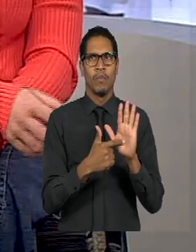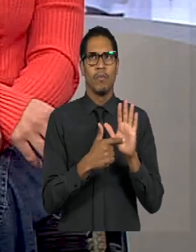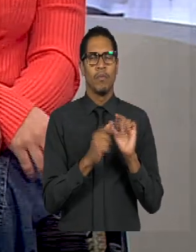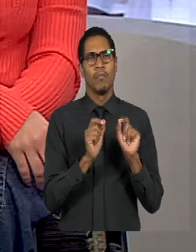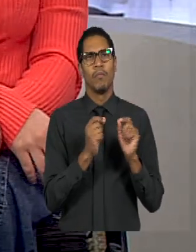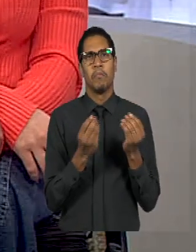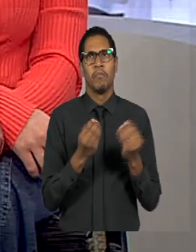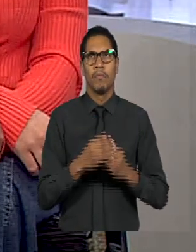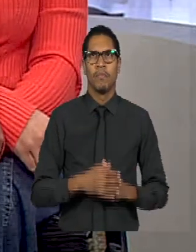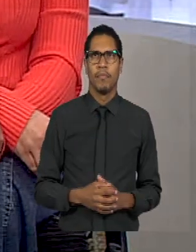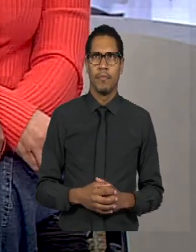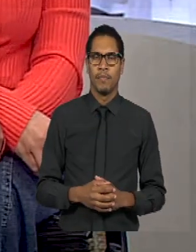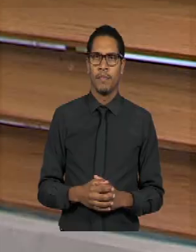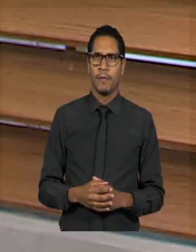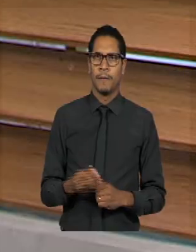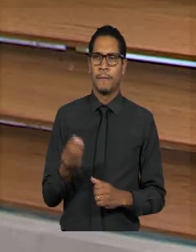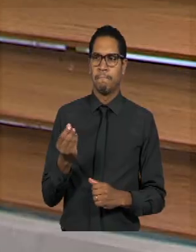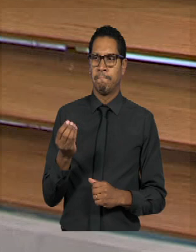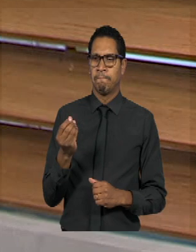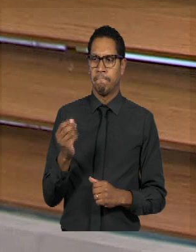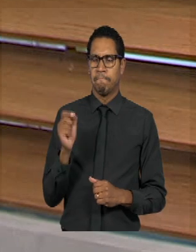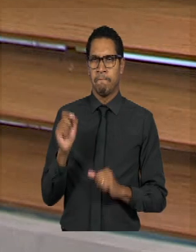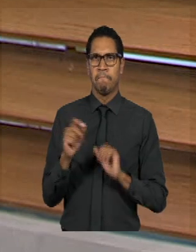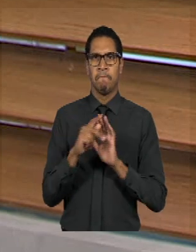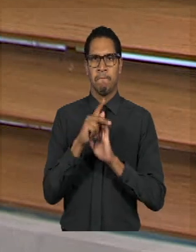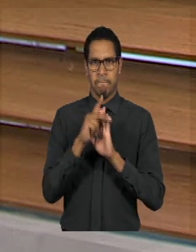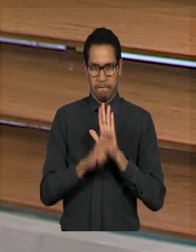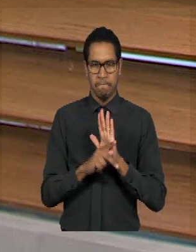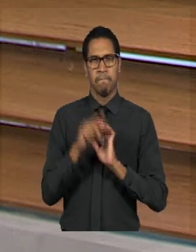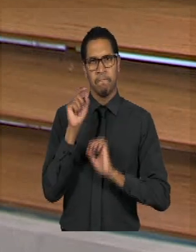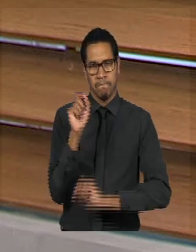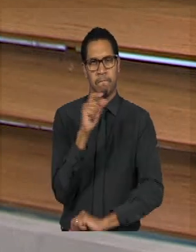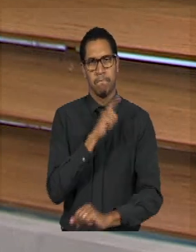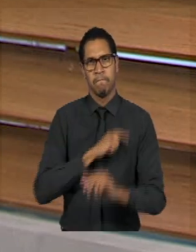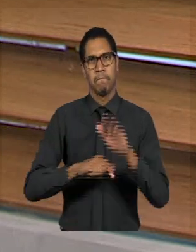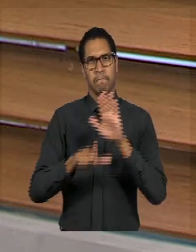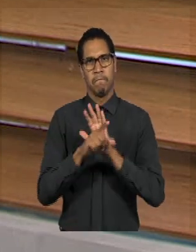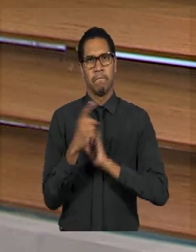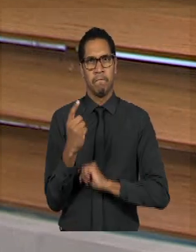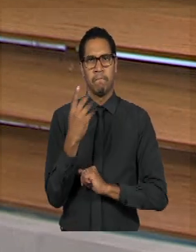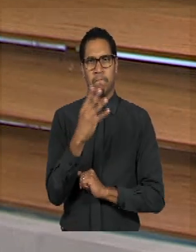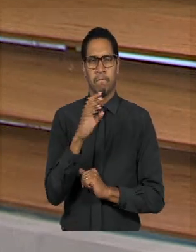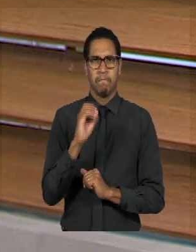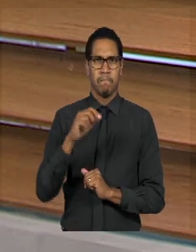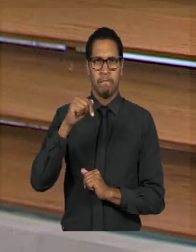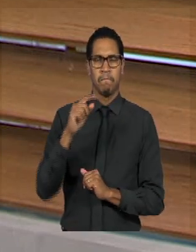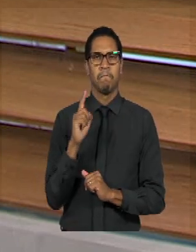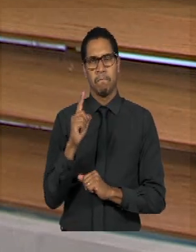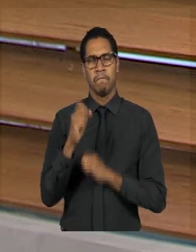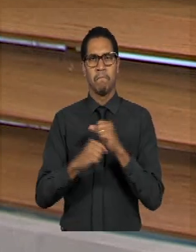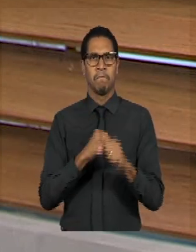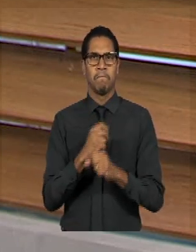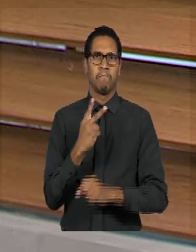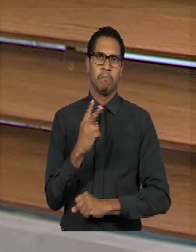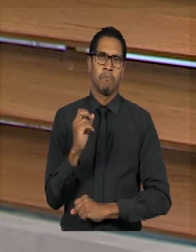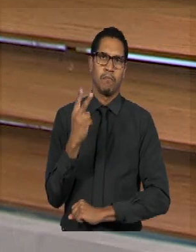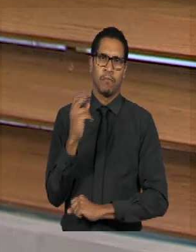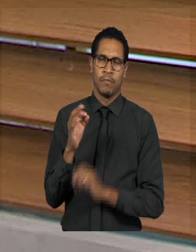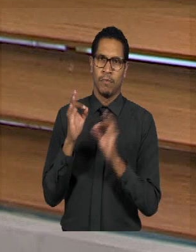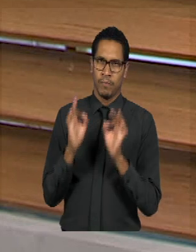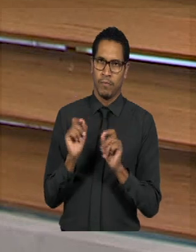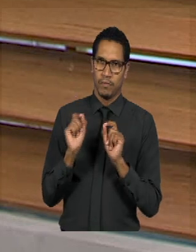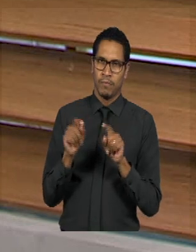inserido? Esse projeto, inclusive, a gente tem a Lei 14071 de 2020,